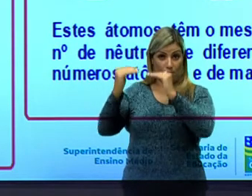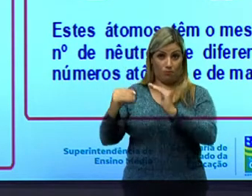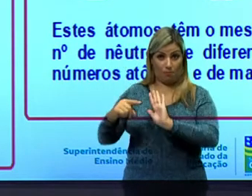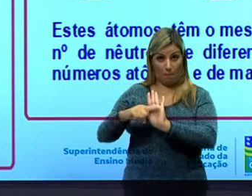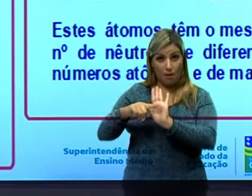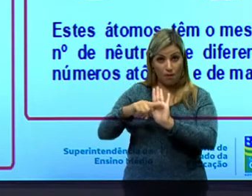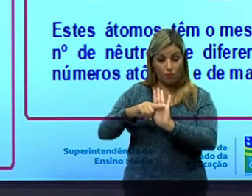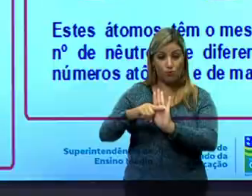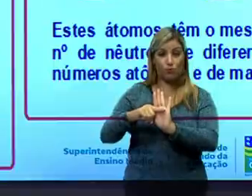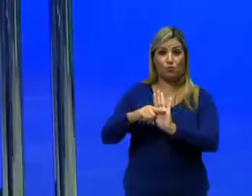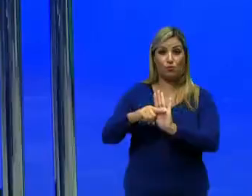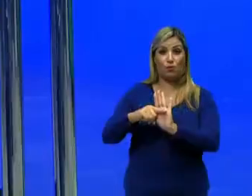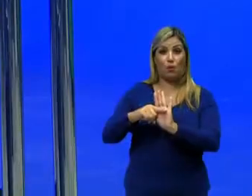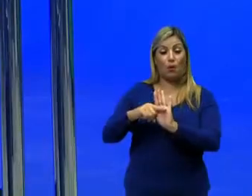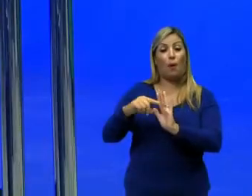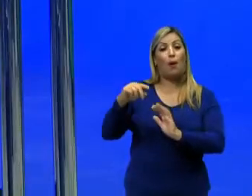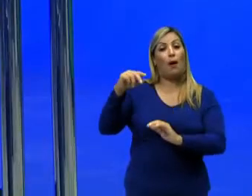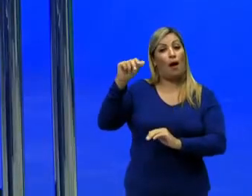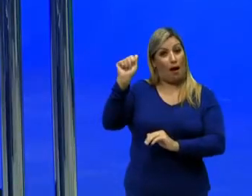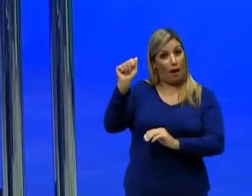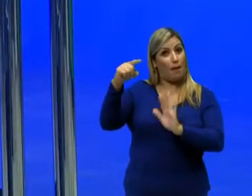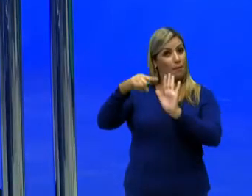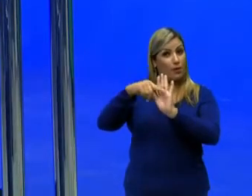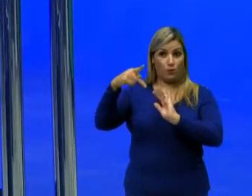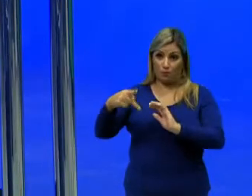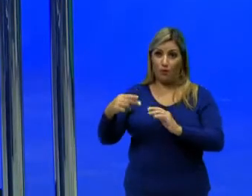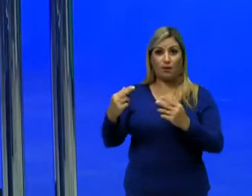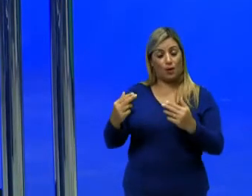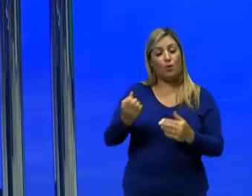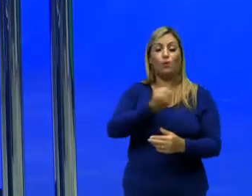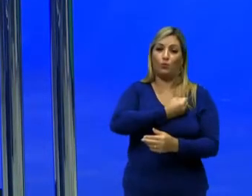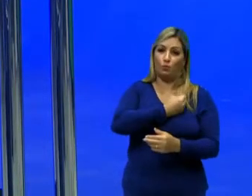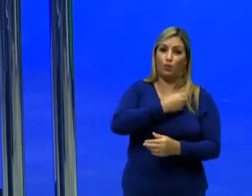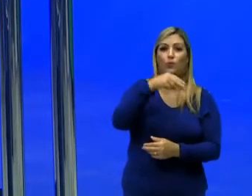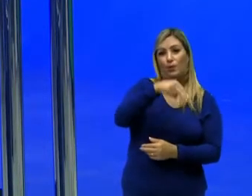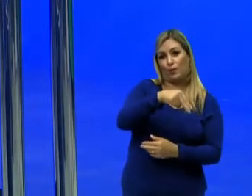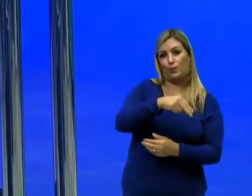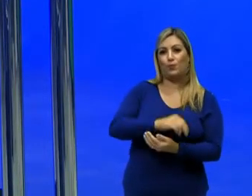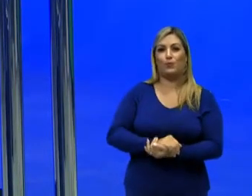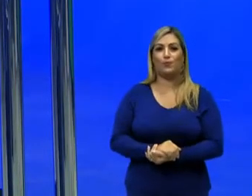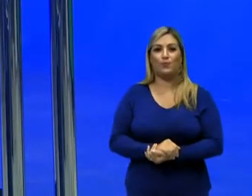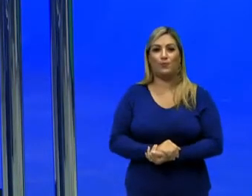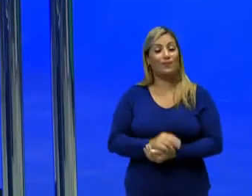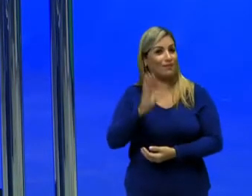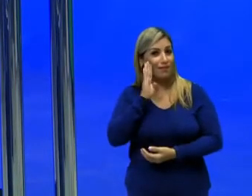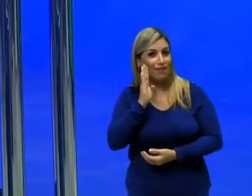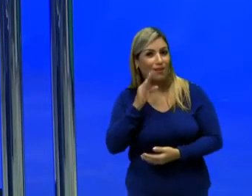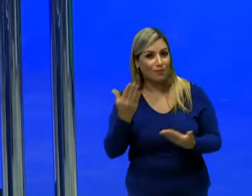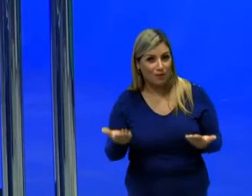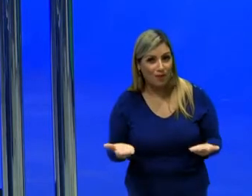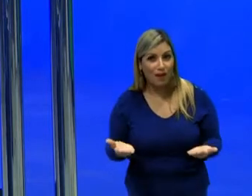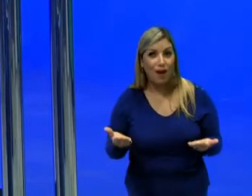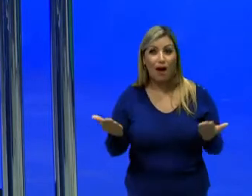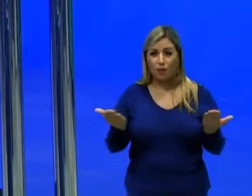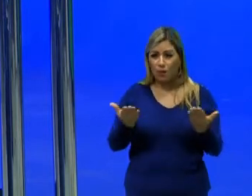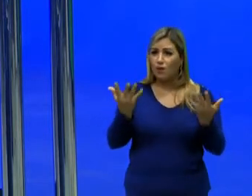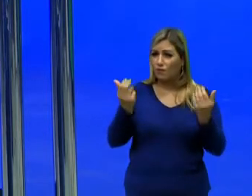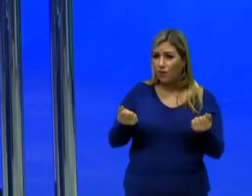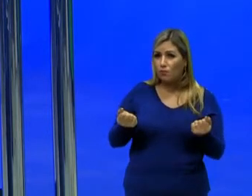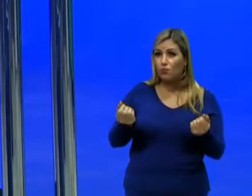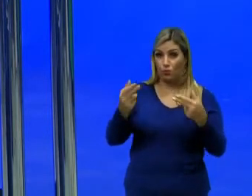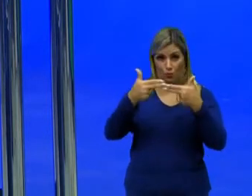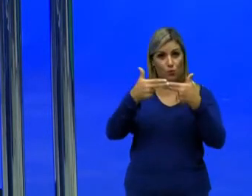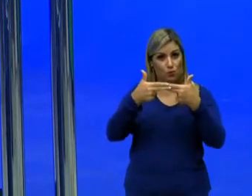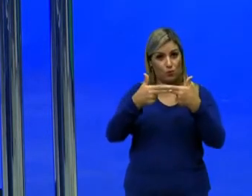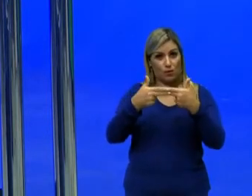número de baixo ou seja o número de massa mesmo número de prótons e eu vou ter o número de neutros legal né então agora vamos